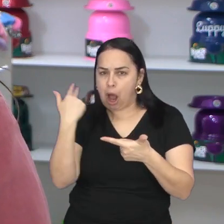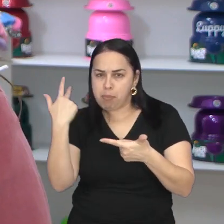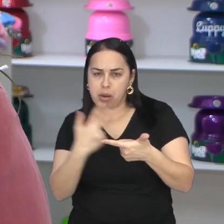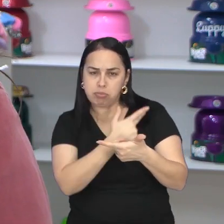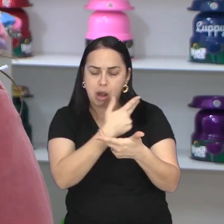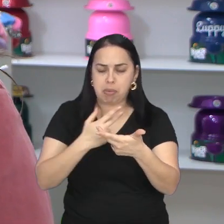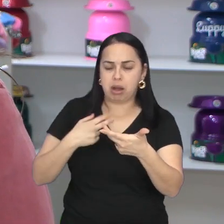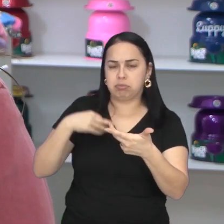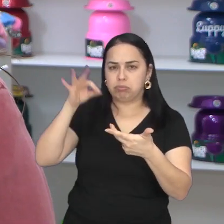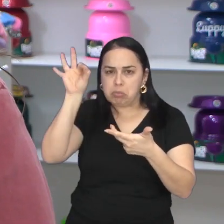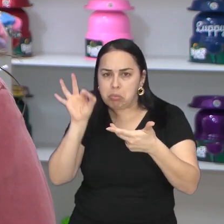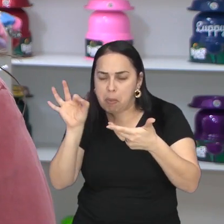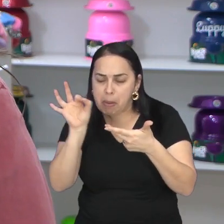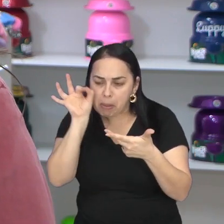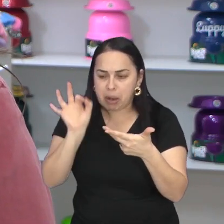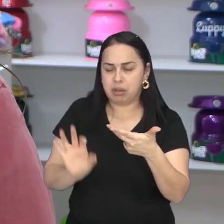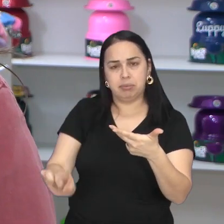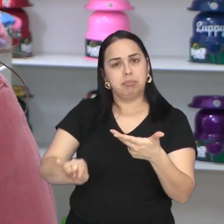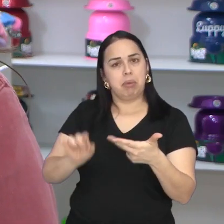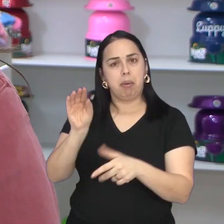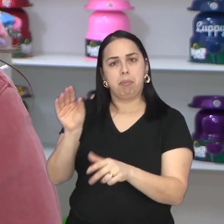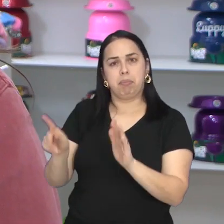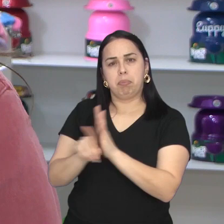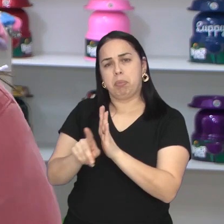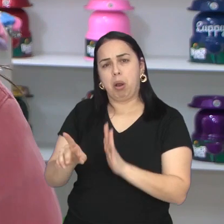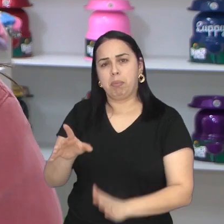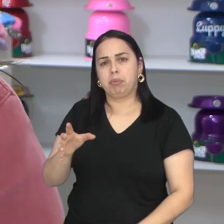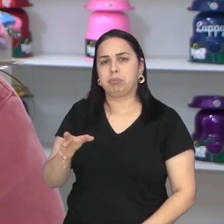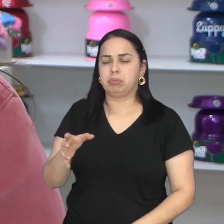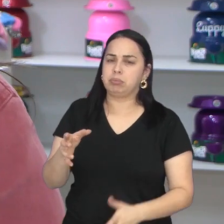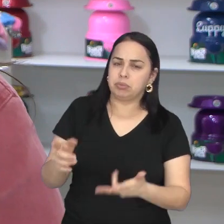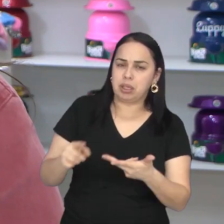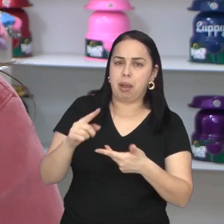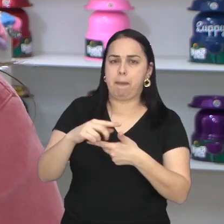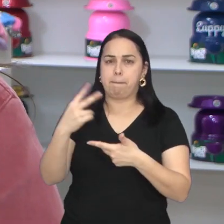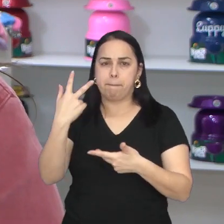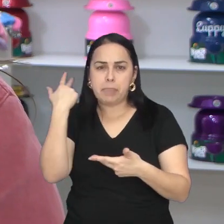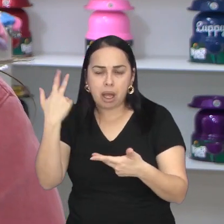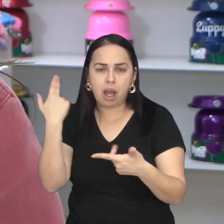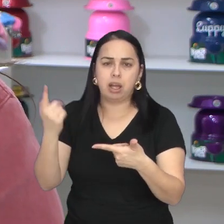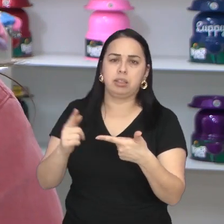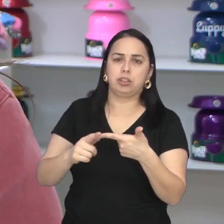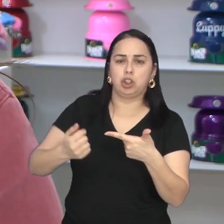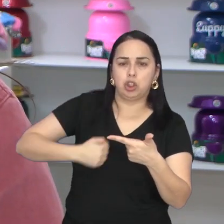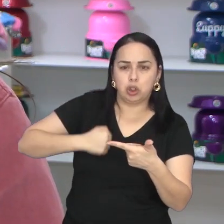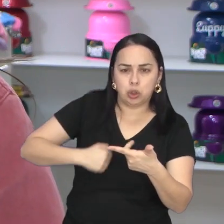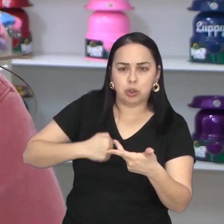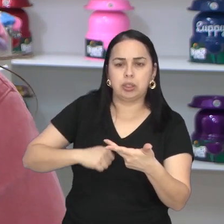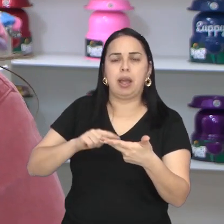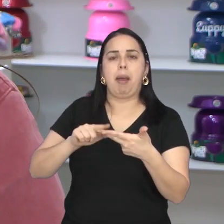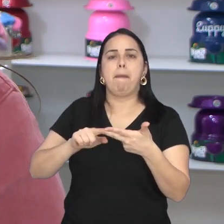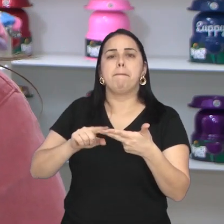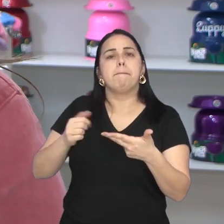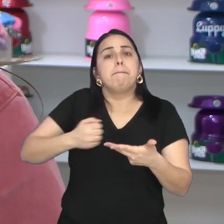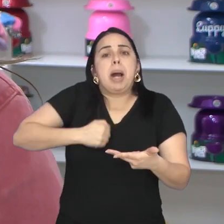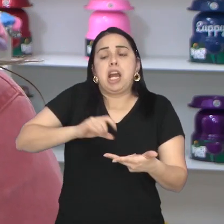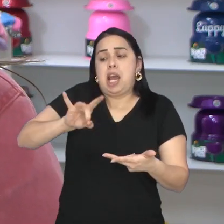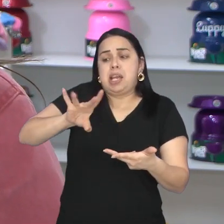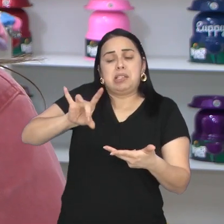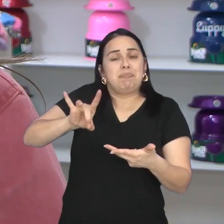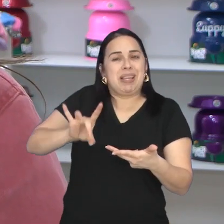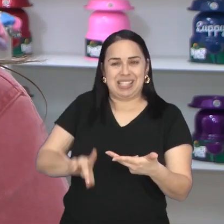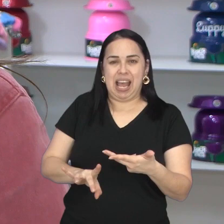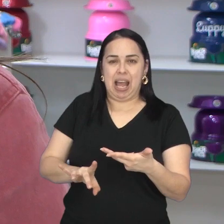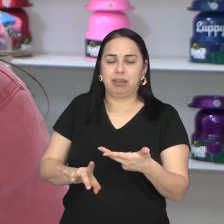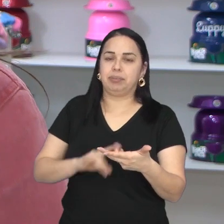banho e tosa e de cuidados estéticos para os pets né banhos tosas banhos